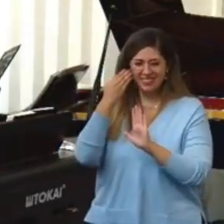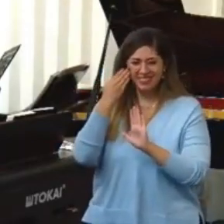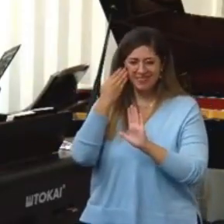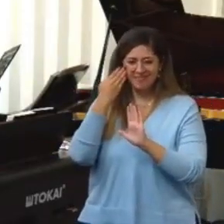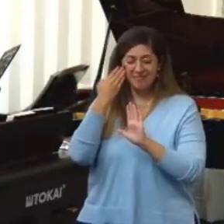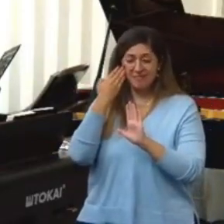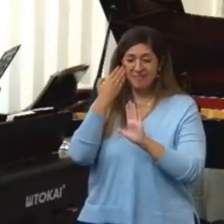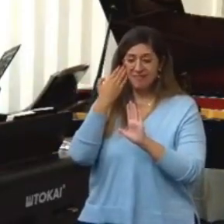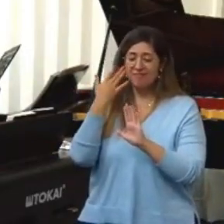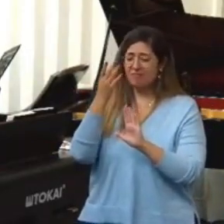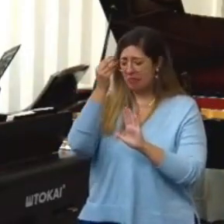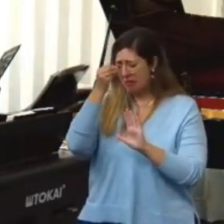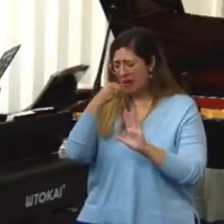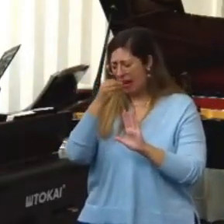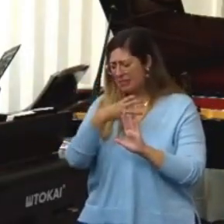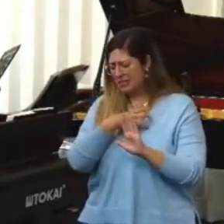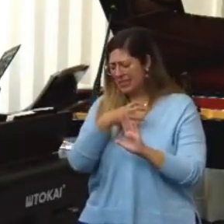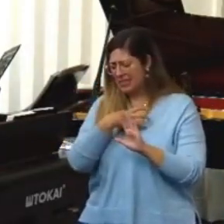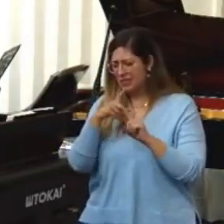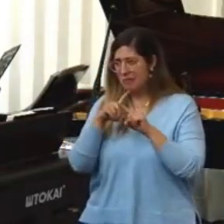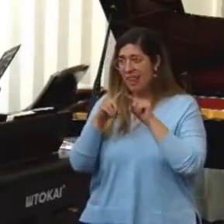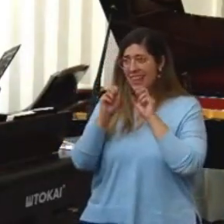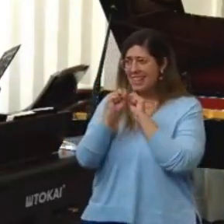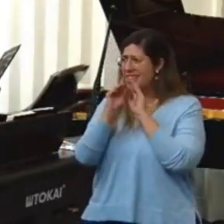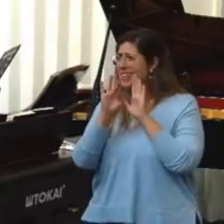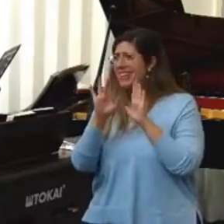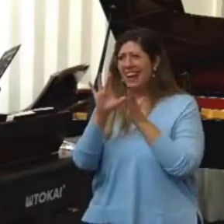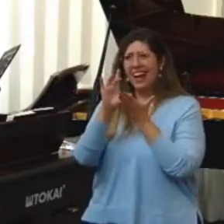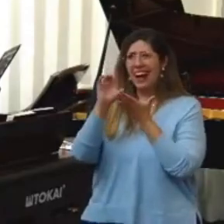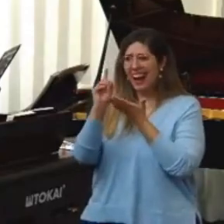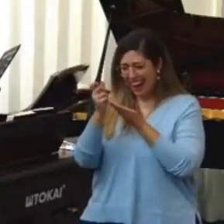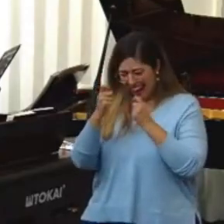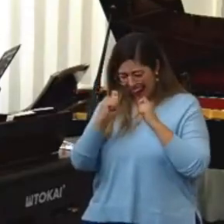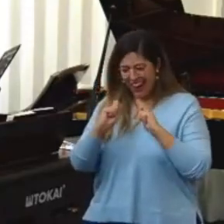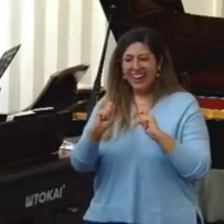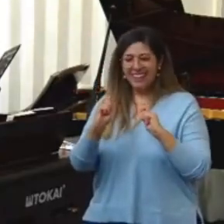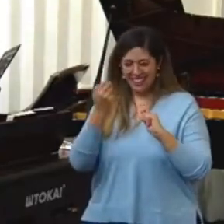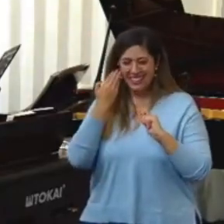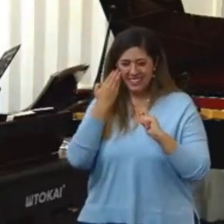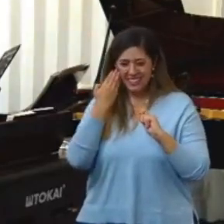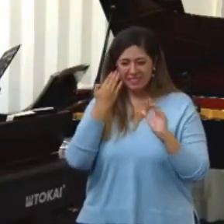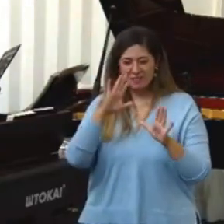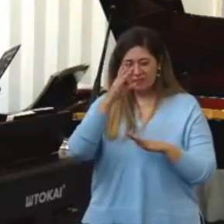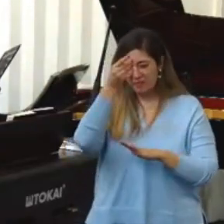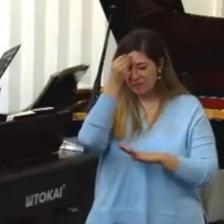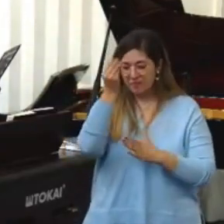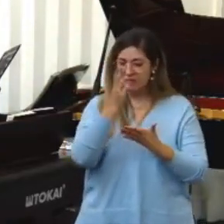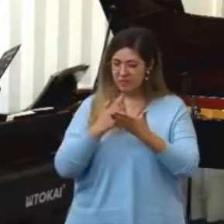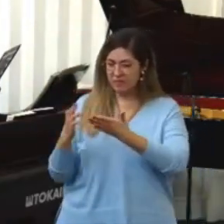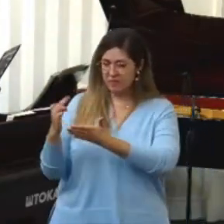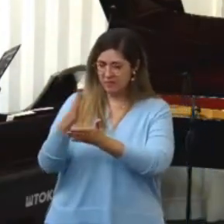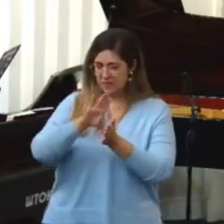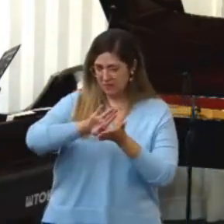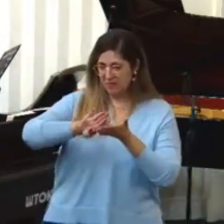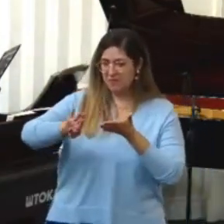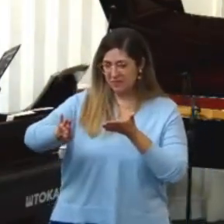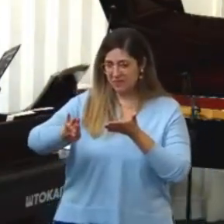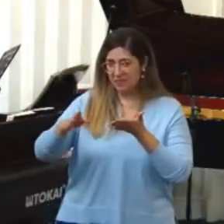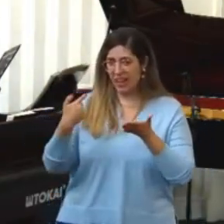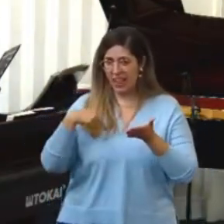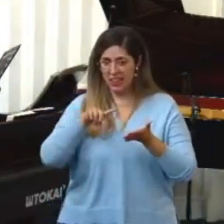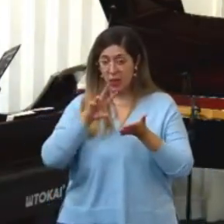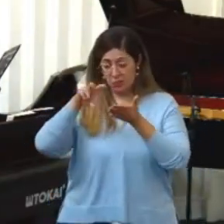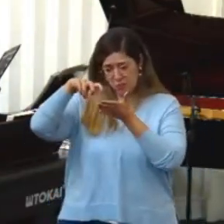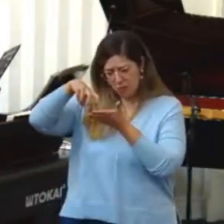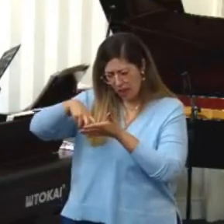A glória de Deus. Por isso, enquanto finalizo a breve conversa com as crianças, enquanto elas fazem a sua ilustração, elas de joelhos